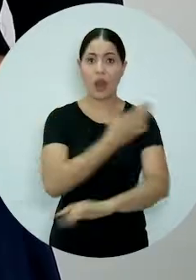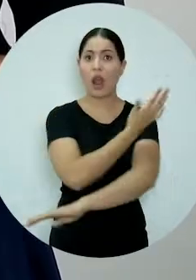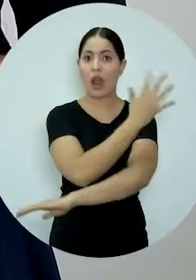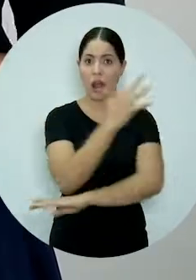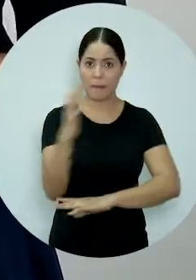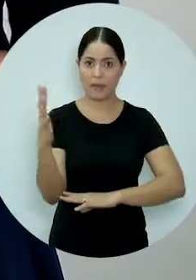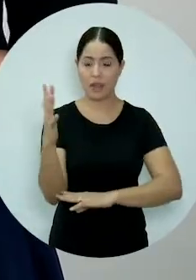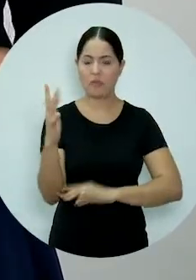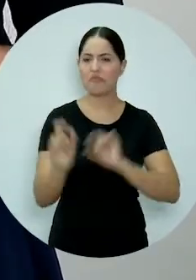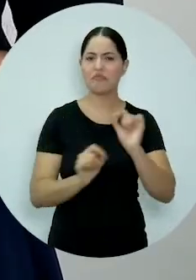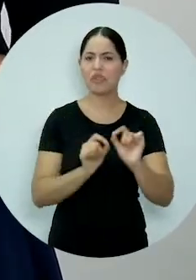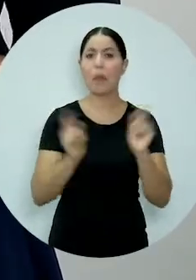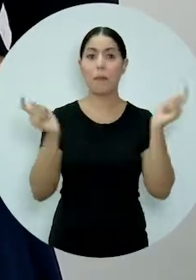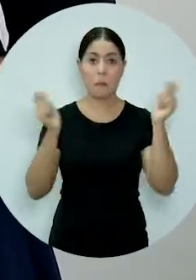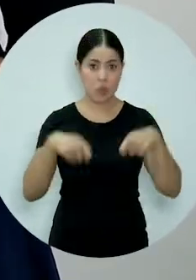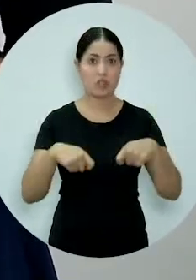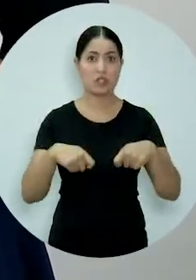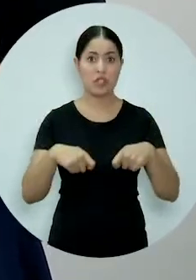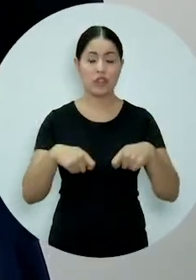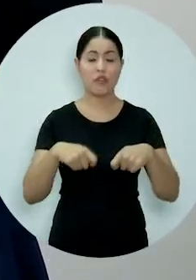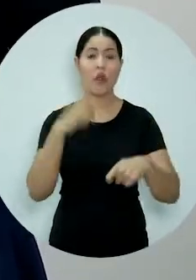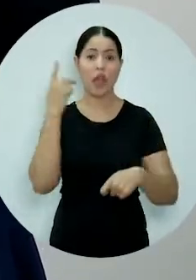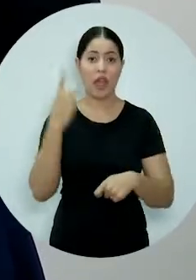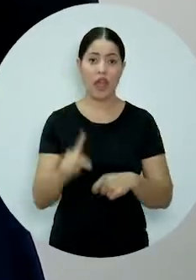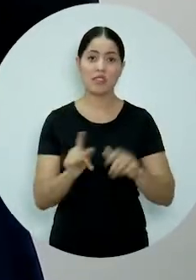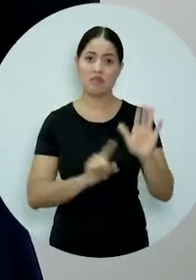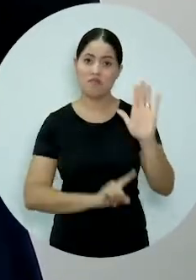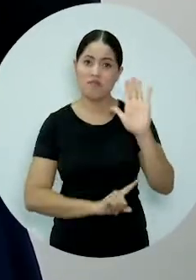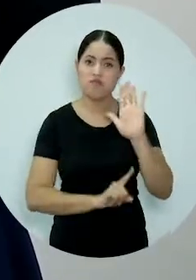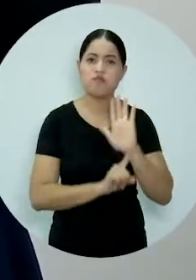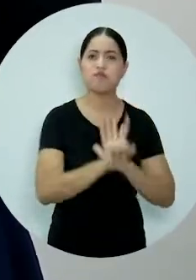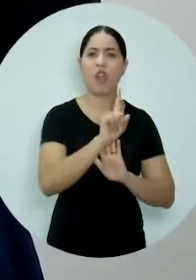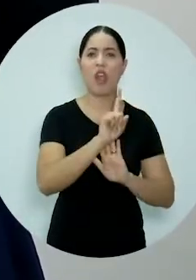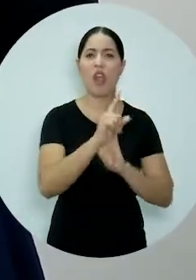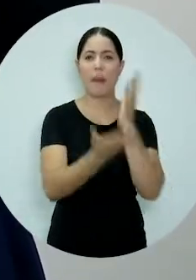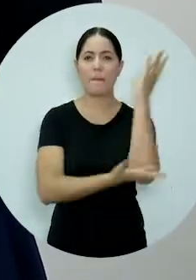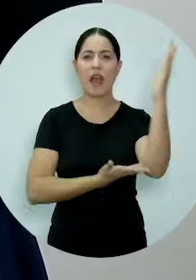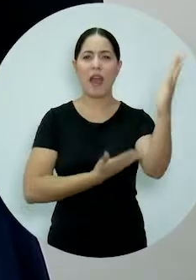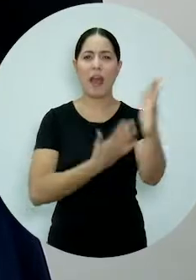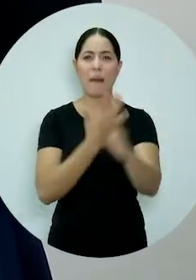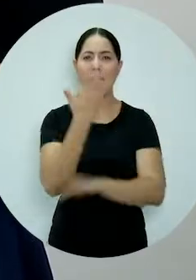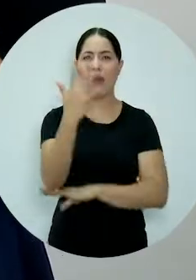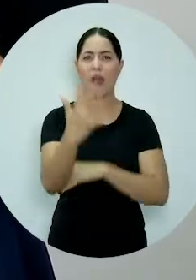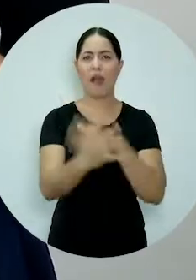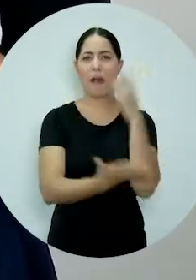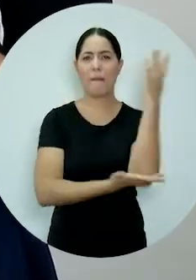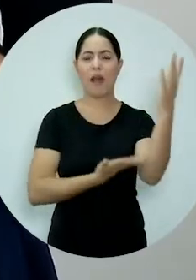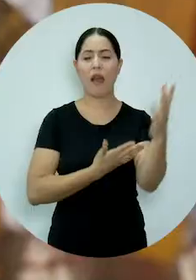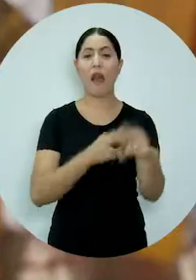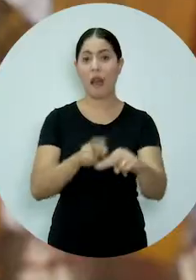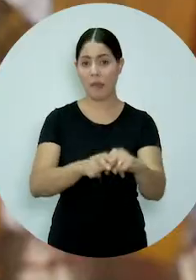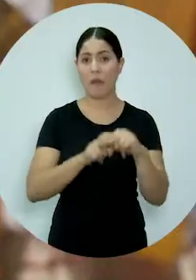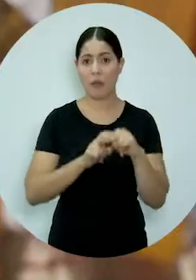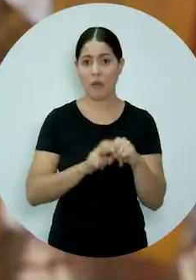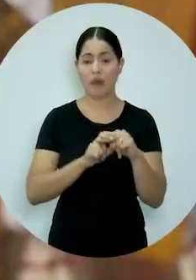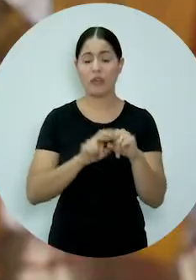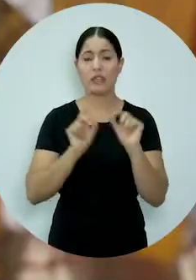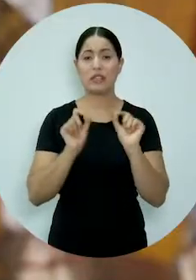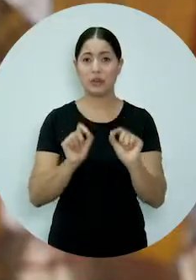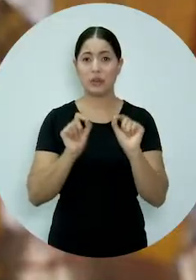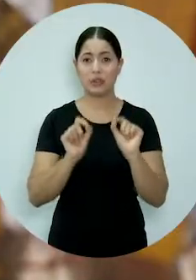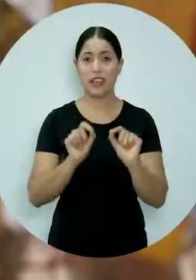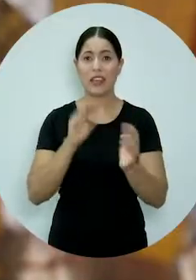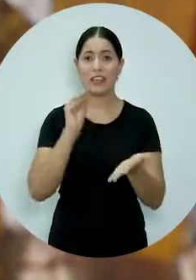ambiental. Então, muito provavelmente, esse aumento, esse incremento do desmatamento da Amazônia se deve